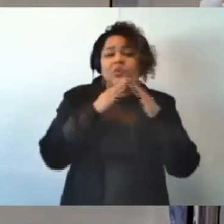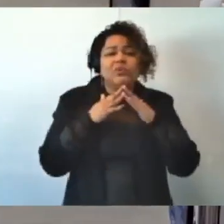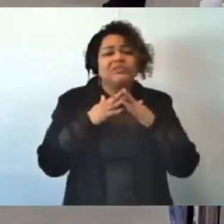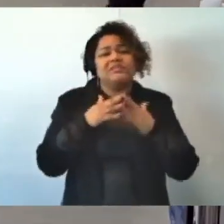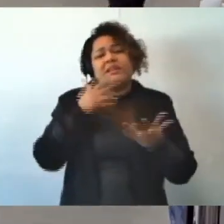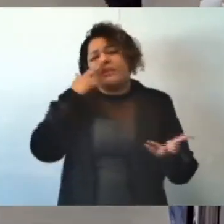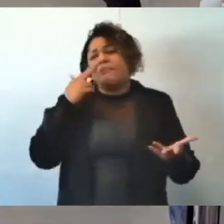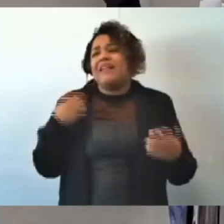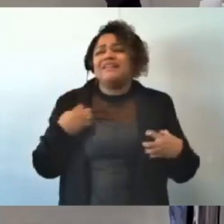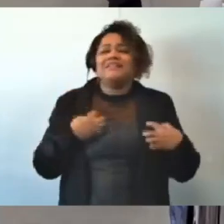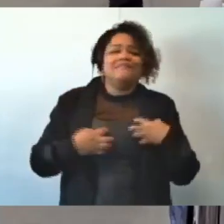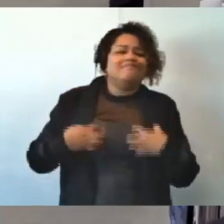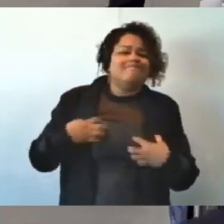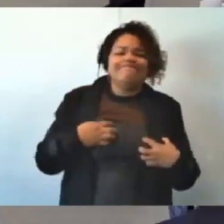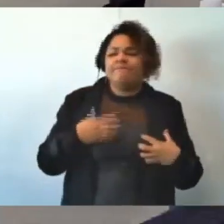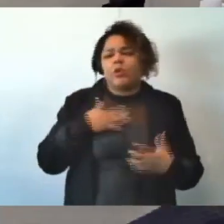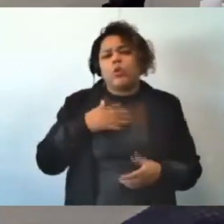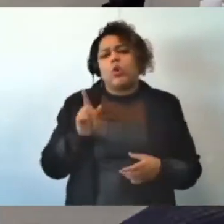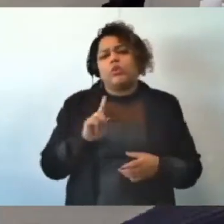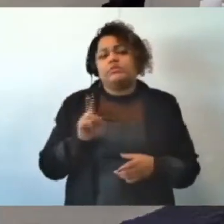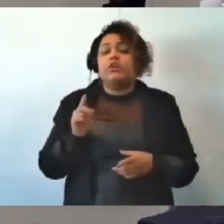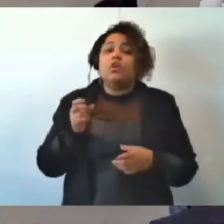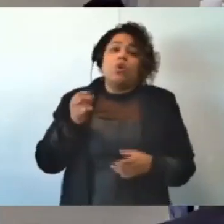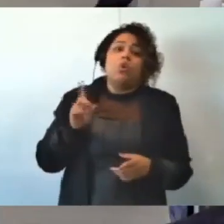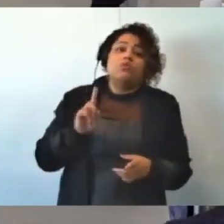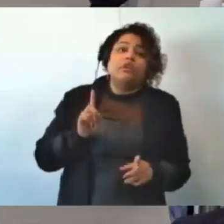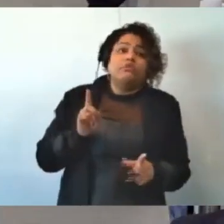estão satisfeitos. Então, a gente está, né,